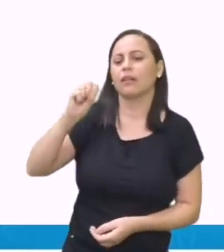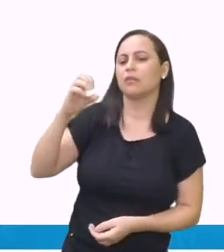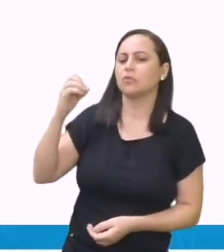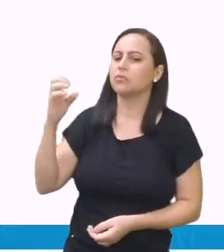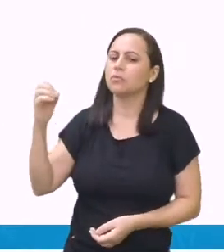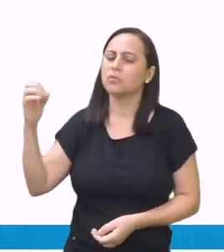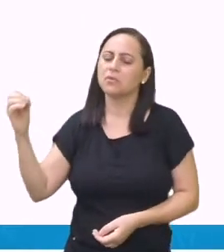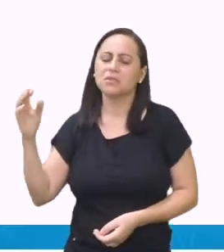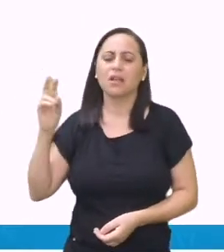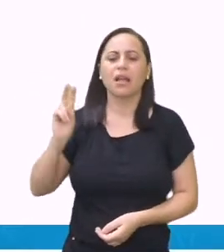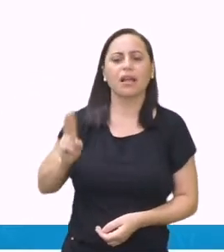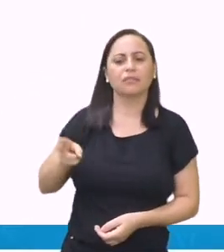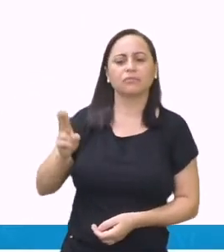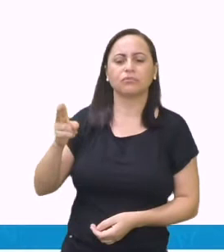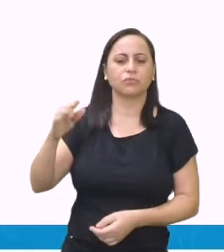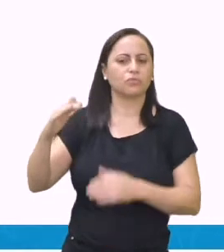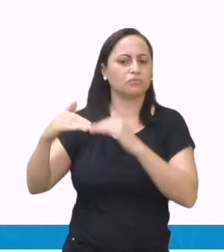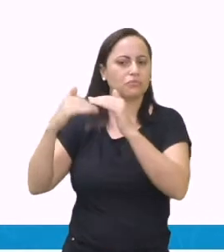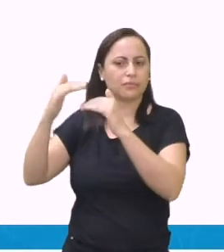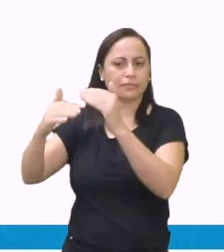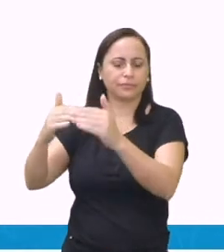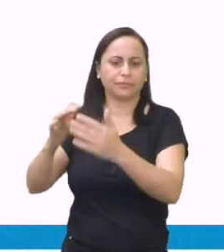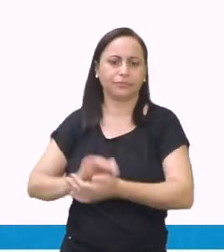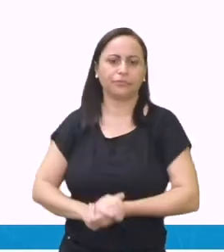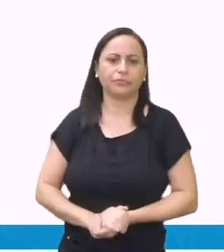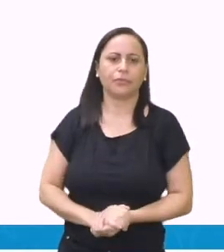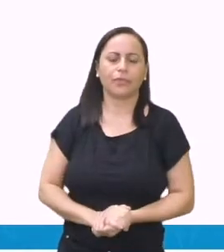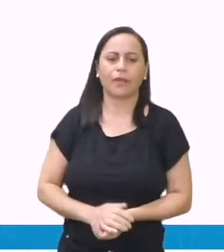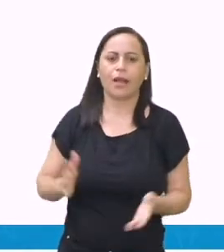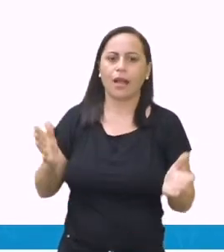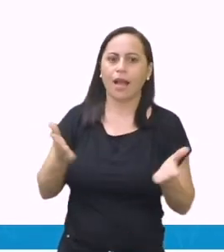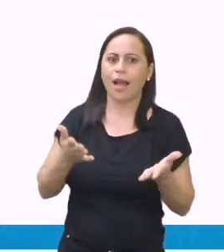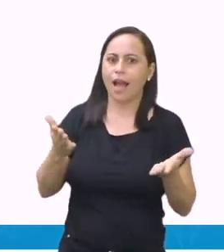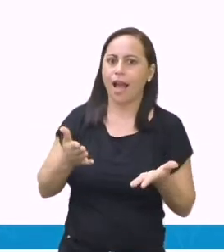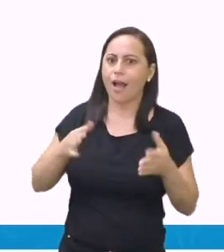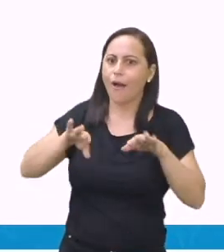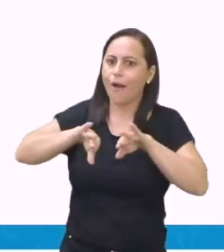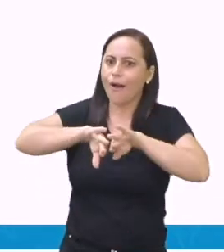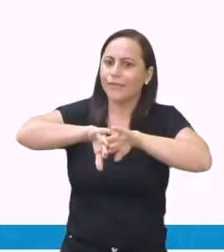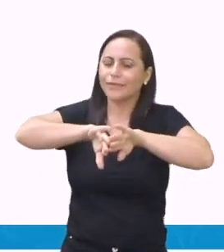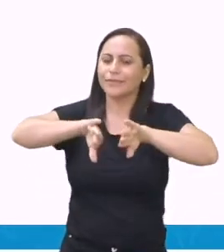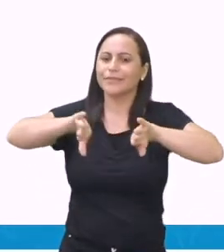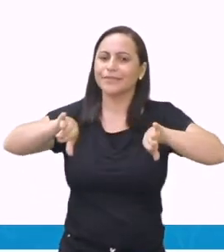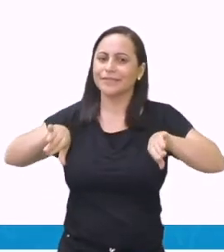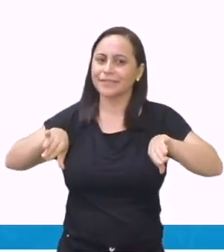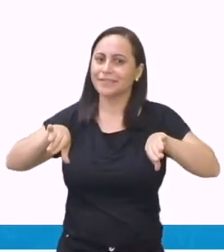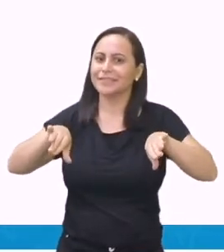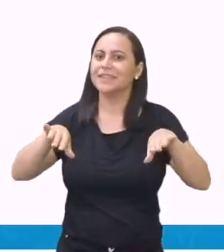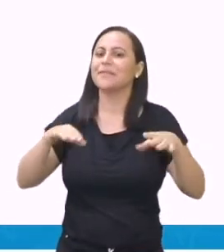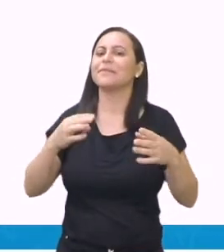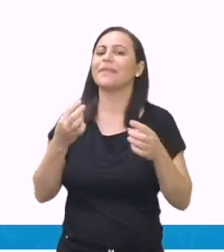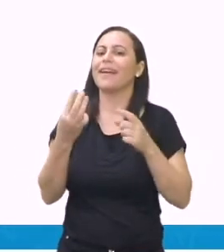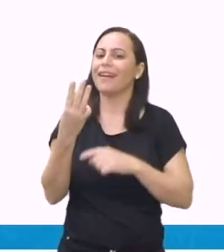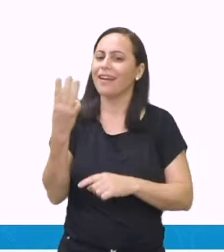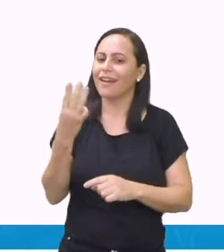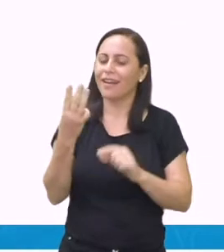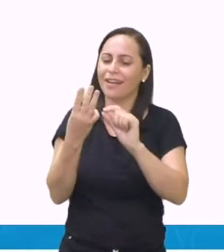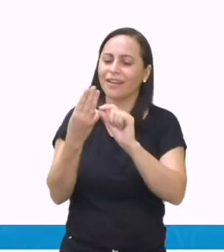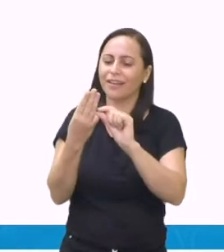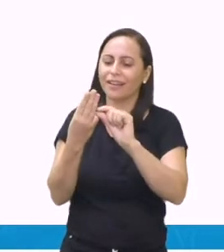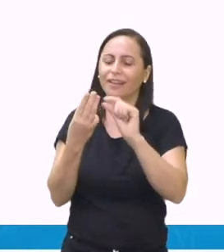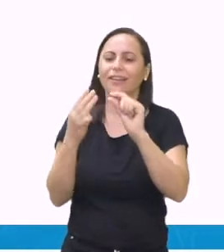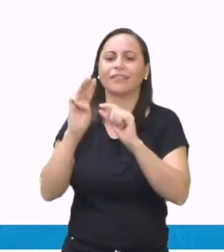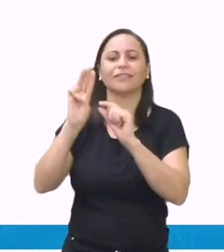800 e assim por diante. Agora nós vamos separar as ordens aqui, ó, e